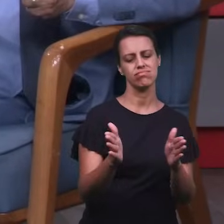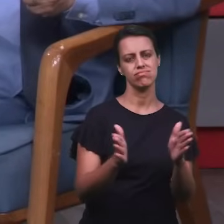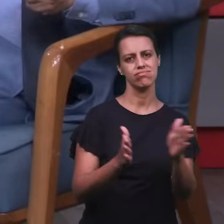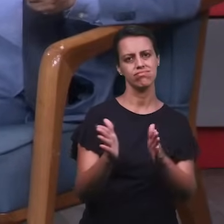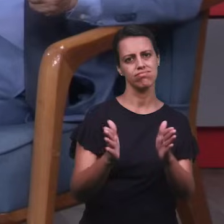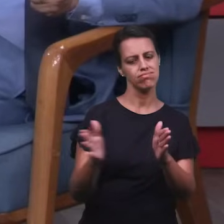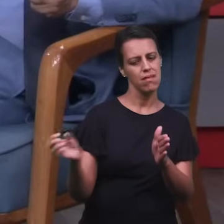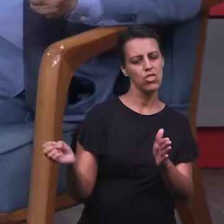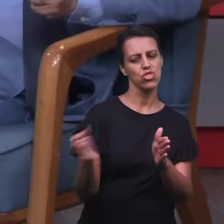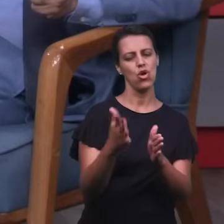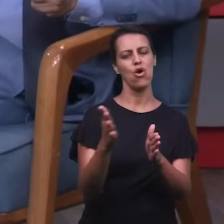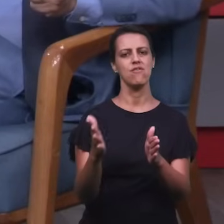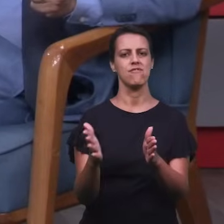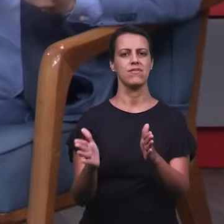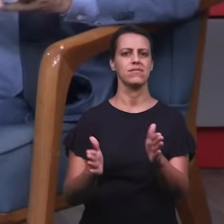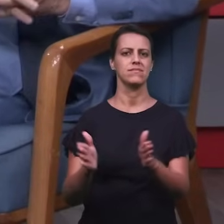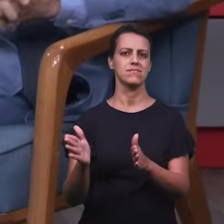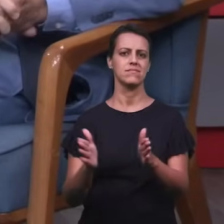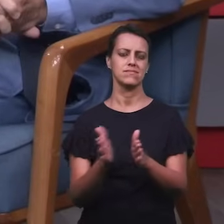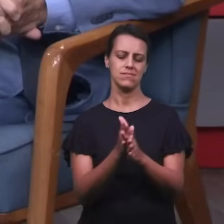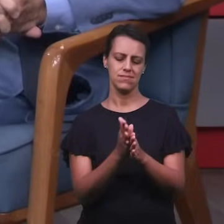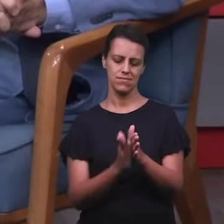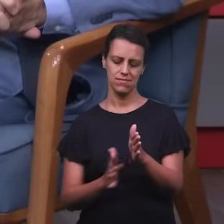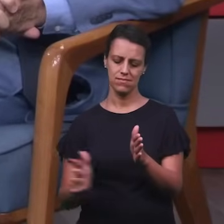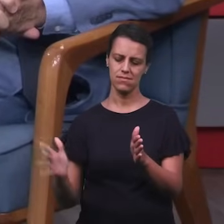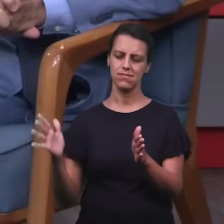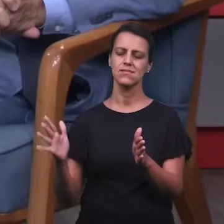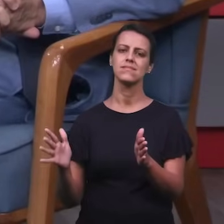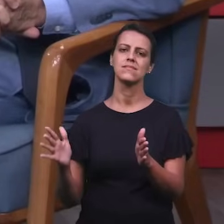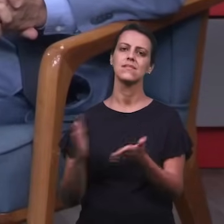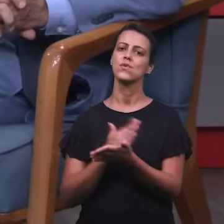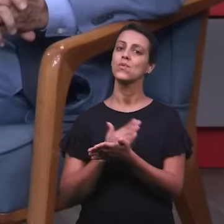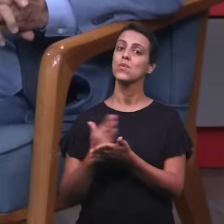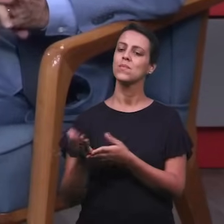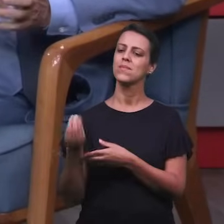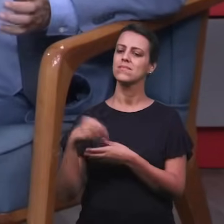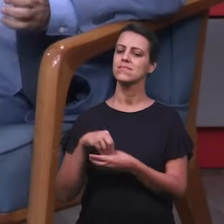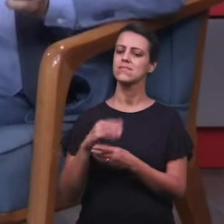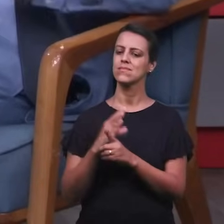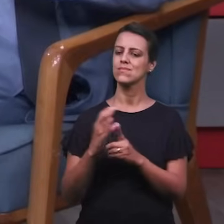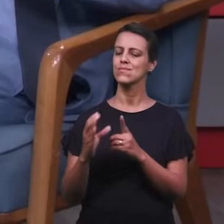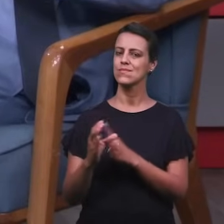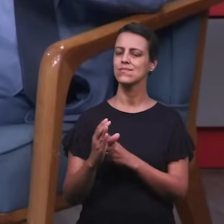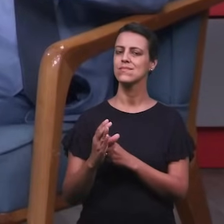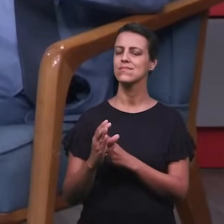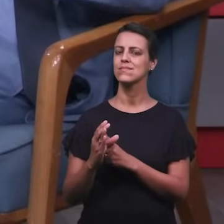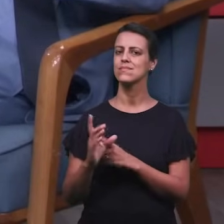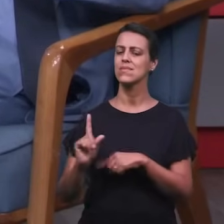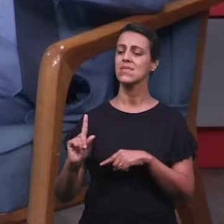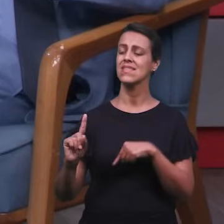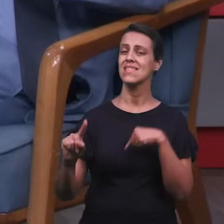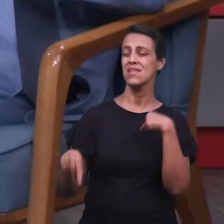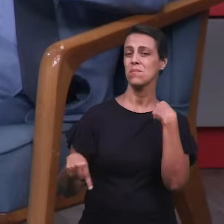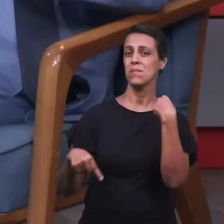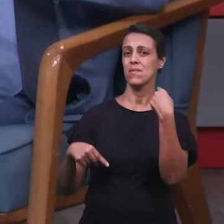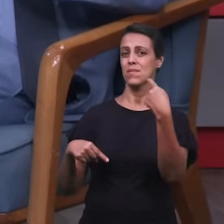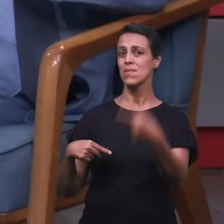começou no nosso culto, nos nossos cultos. Depois, olha só,